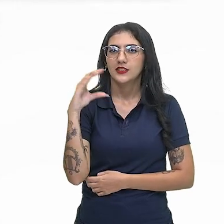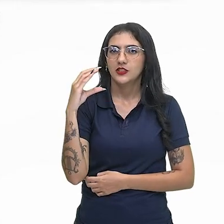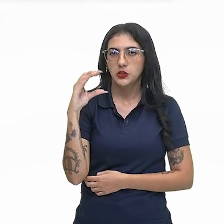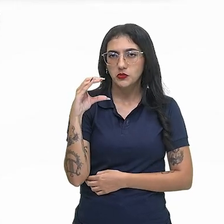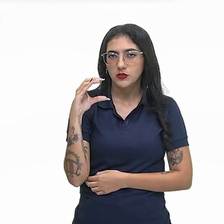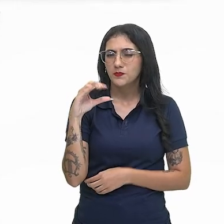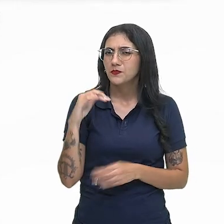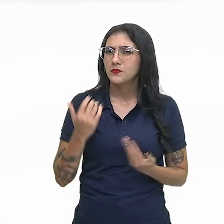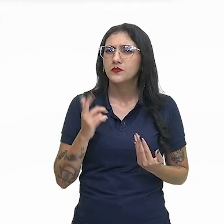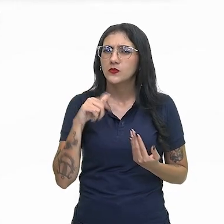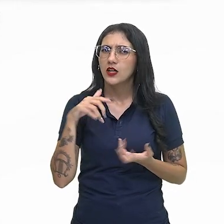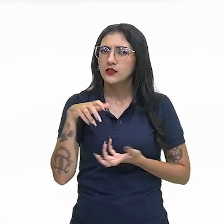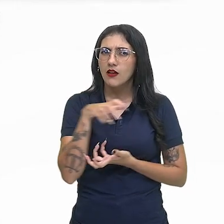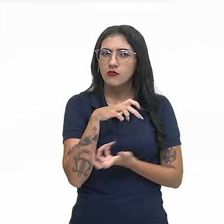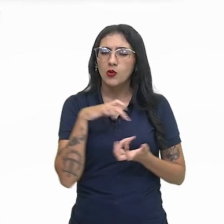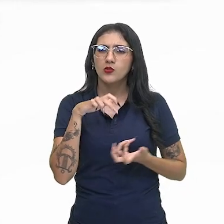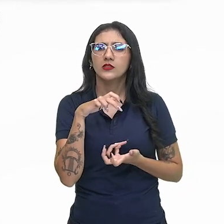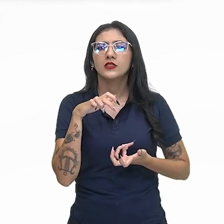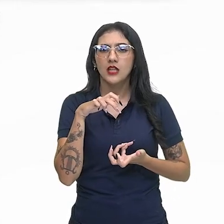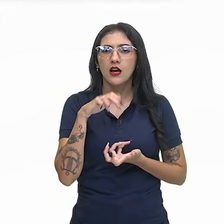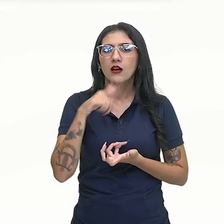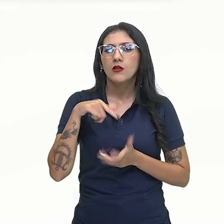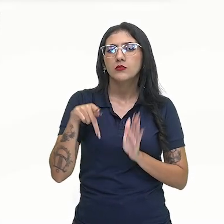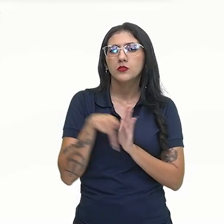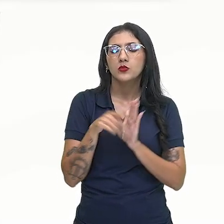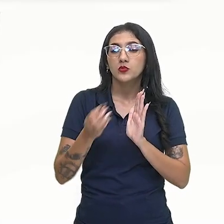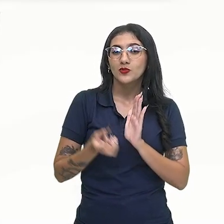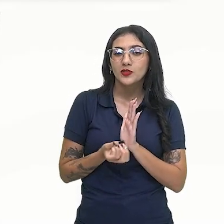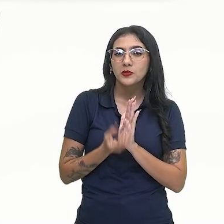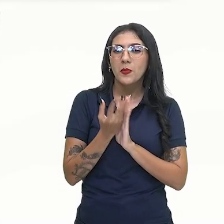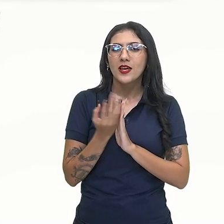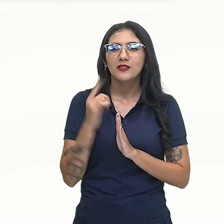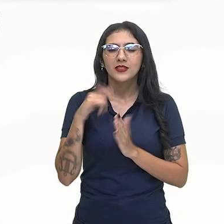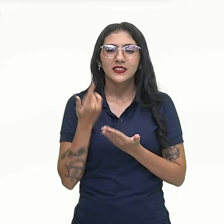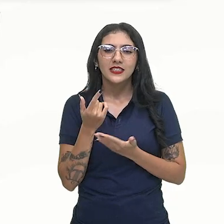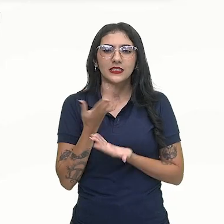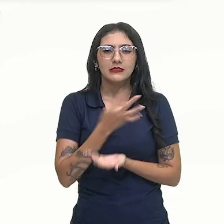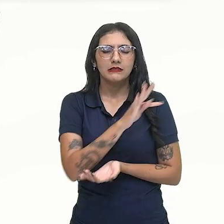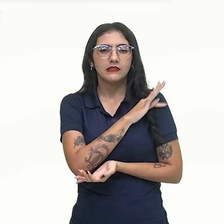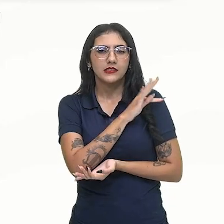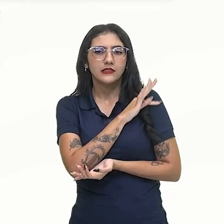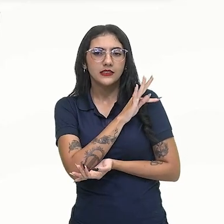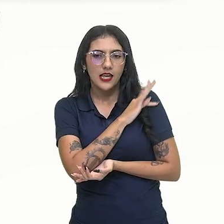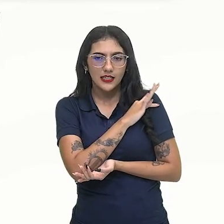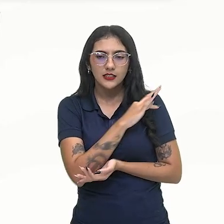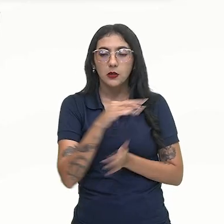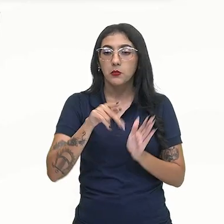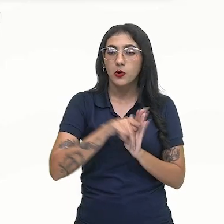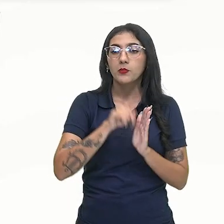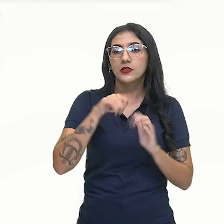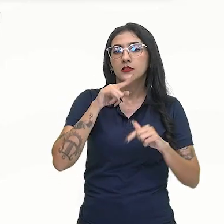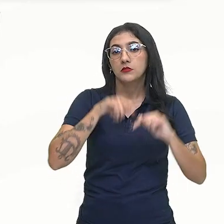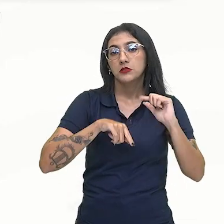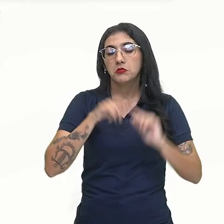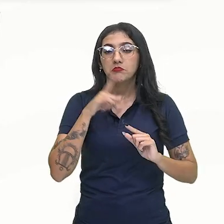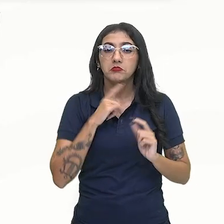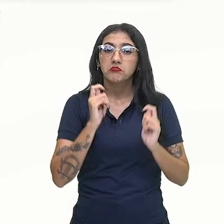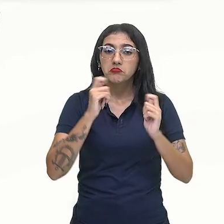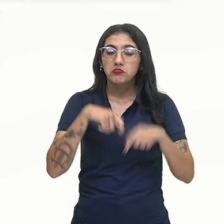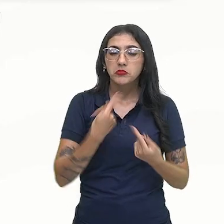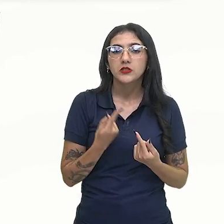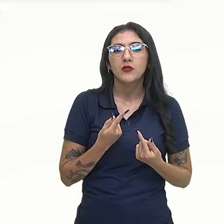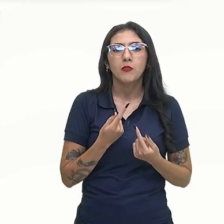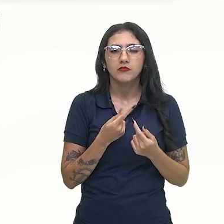essa revolução, com esse surgimento dessas técnicas do microscópio, permitiu a observação